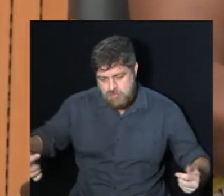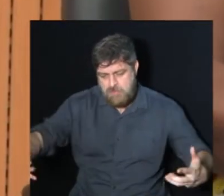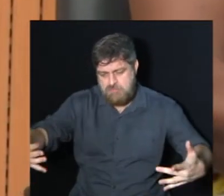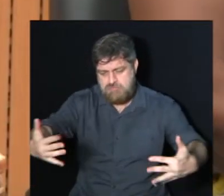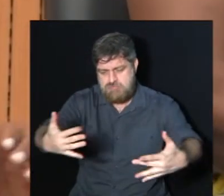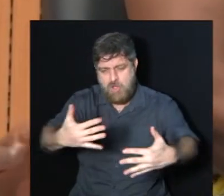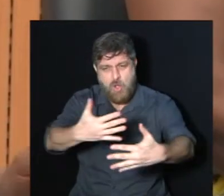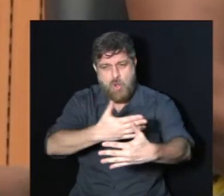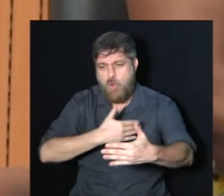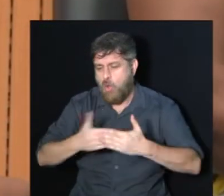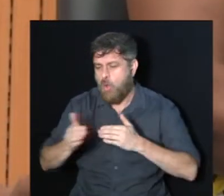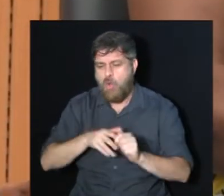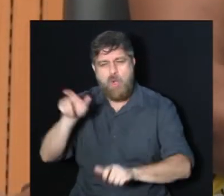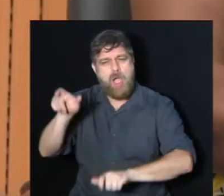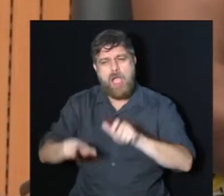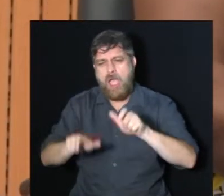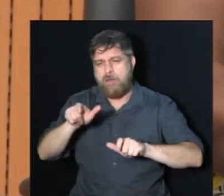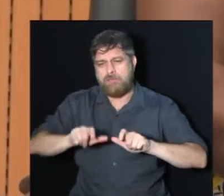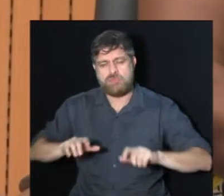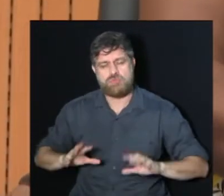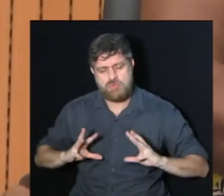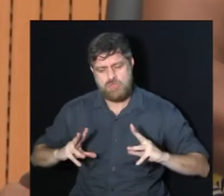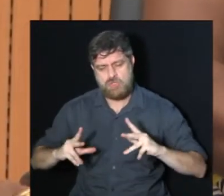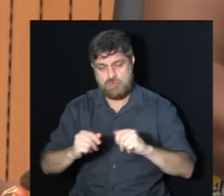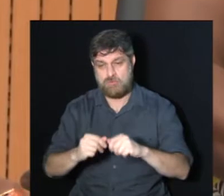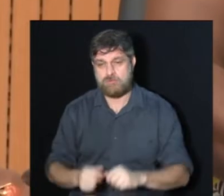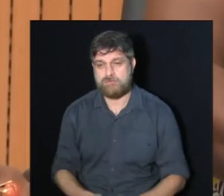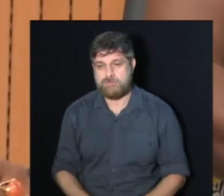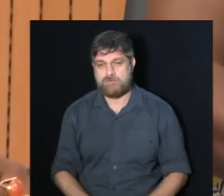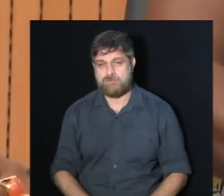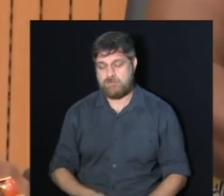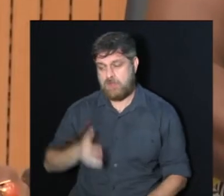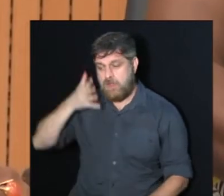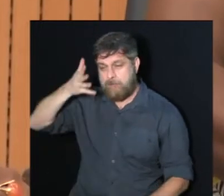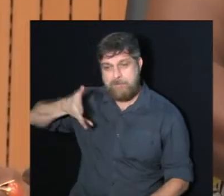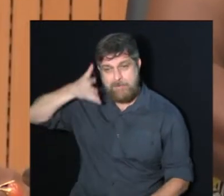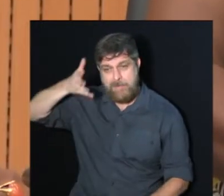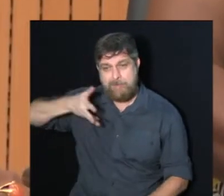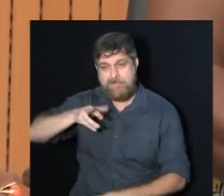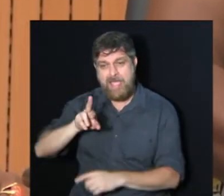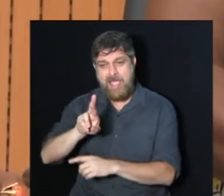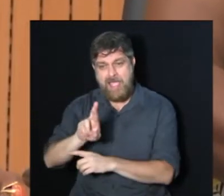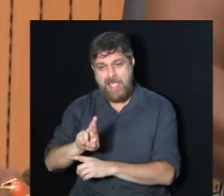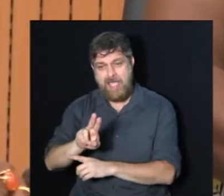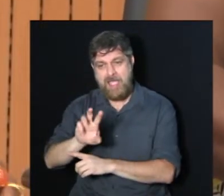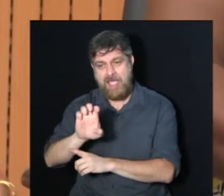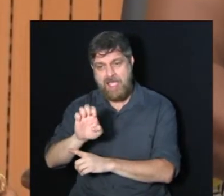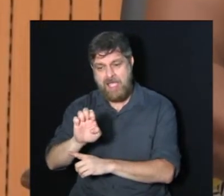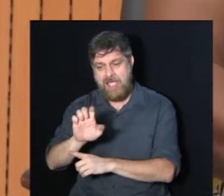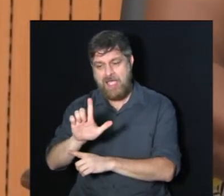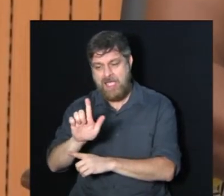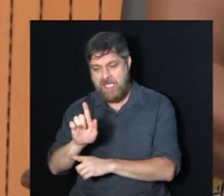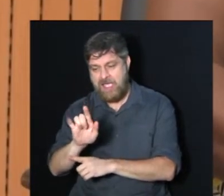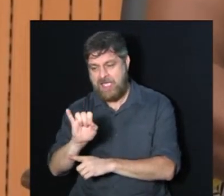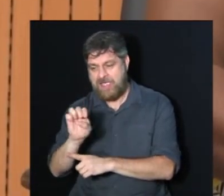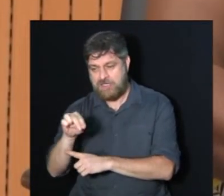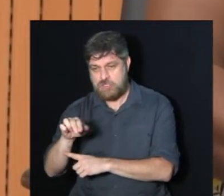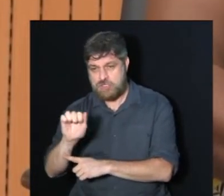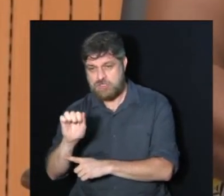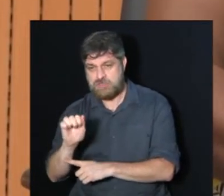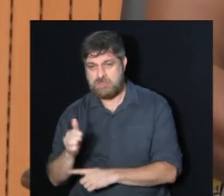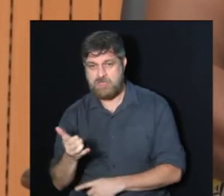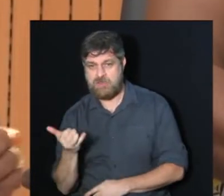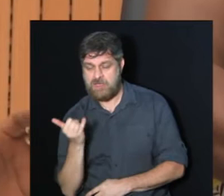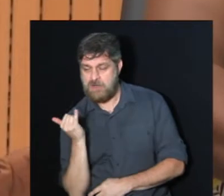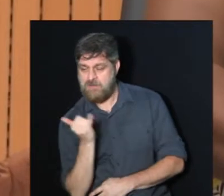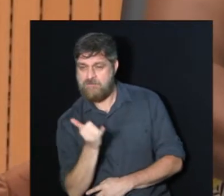o que a Regina falou, que foi muito interessante, eu vou falar para o nosso